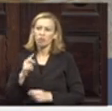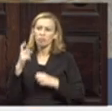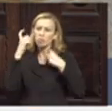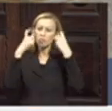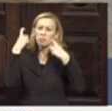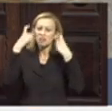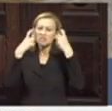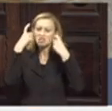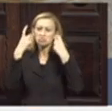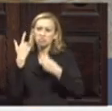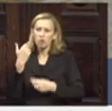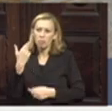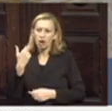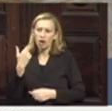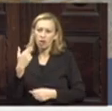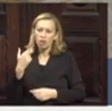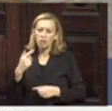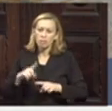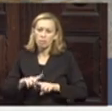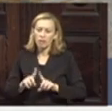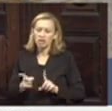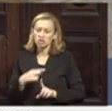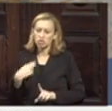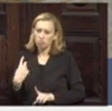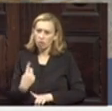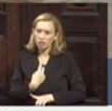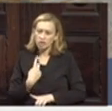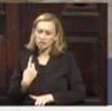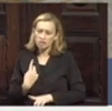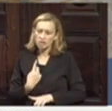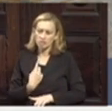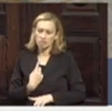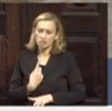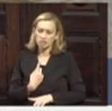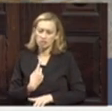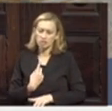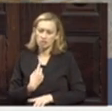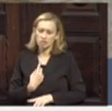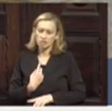sabatina e na sabatina apresentar as